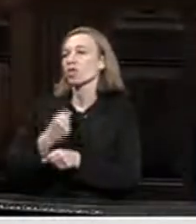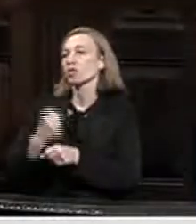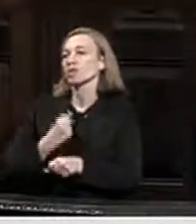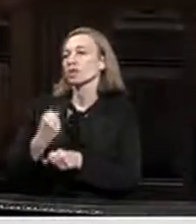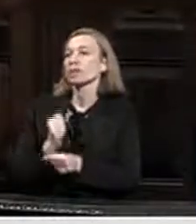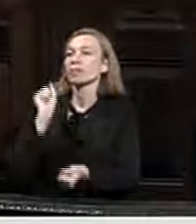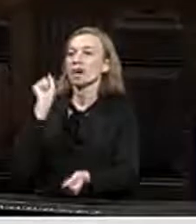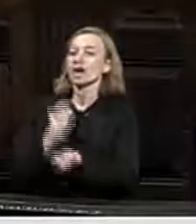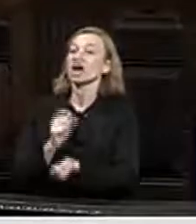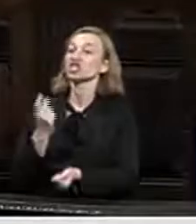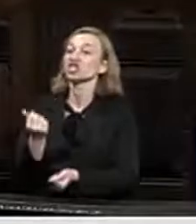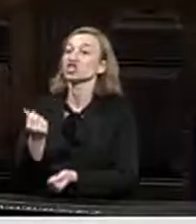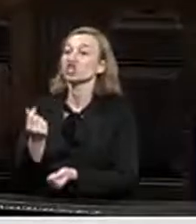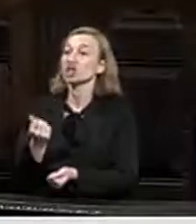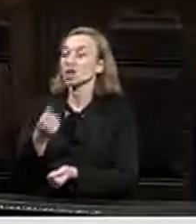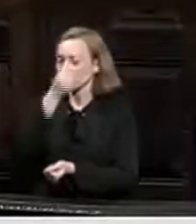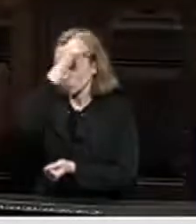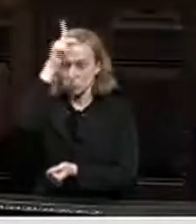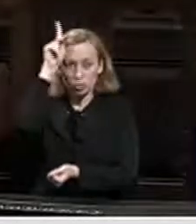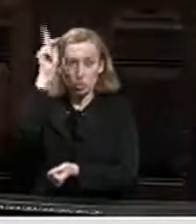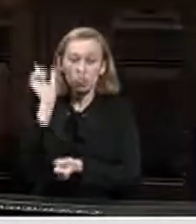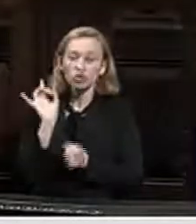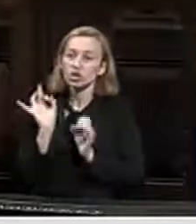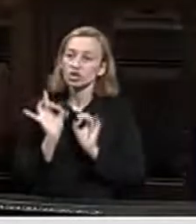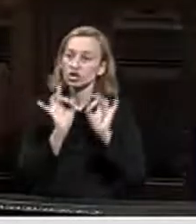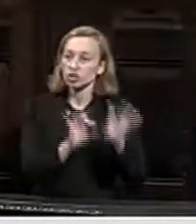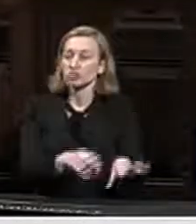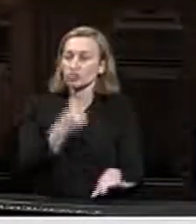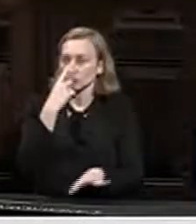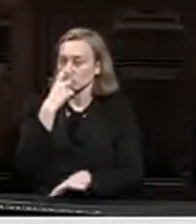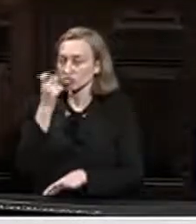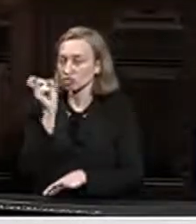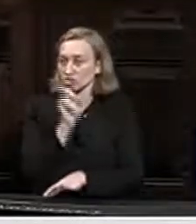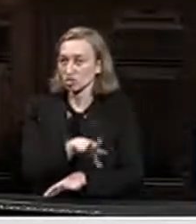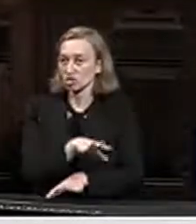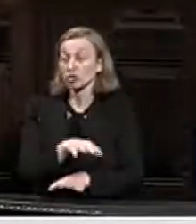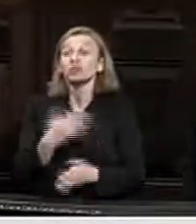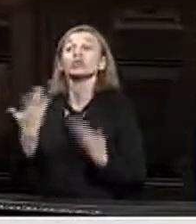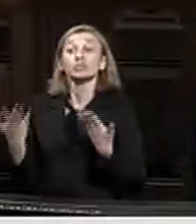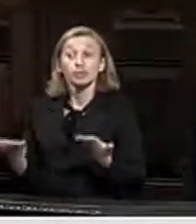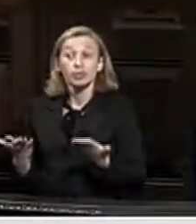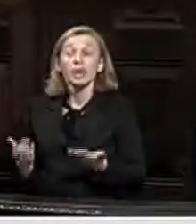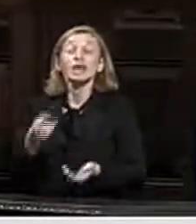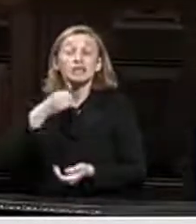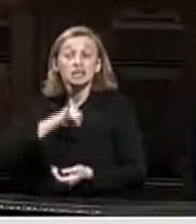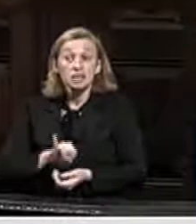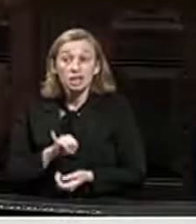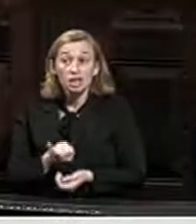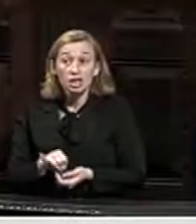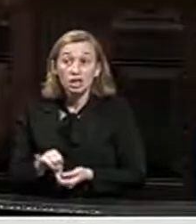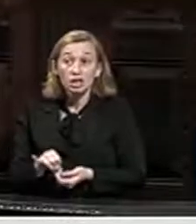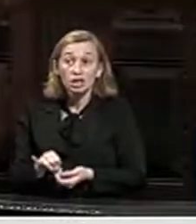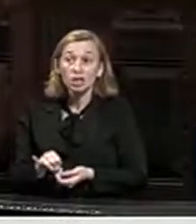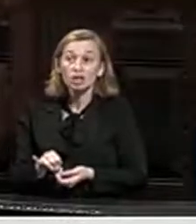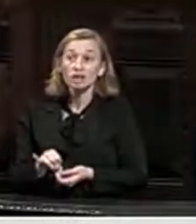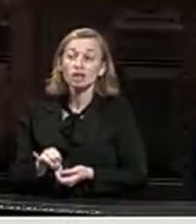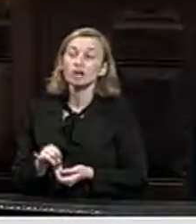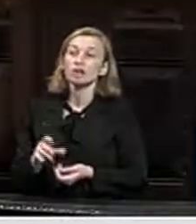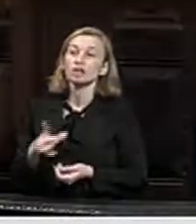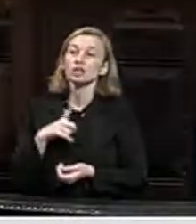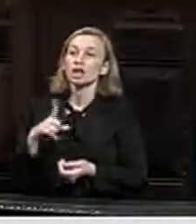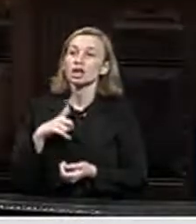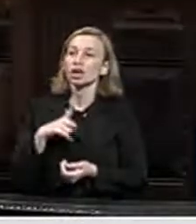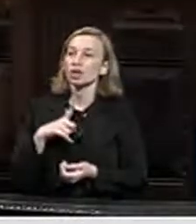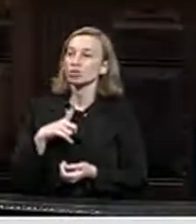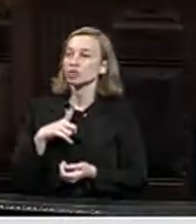dinheiro público sendo jogado no lixo. Todos nós sabemos, se uma obra pública, e temos aqui hoje a visita de um